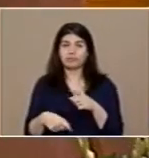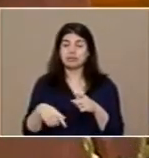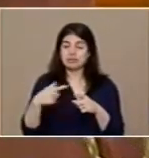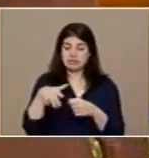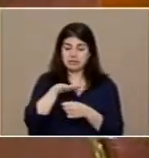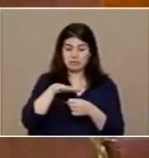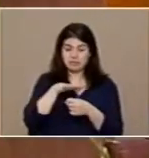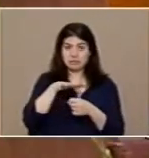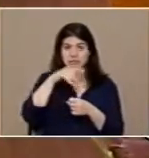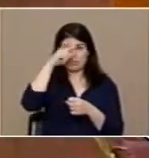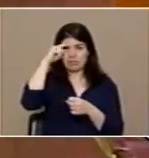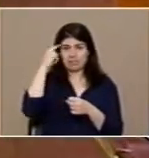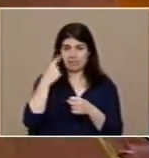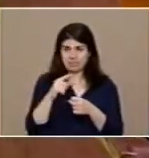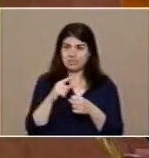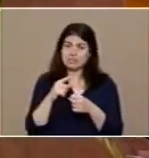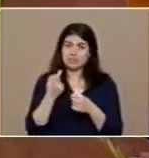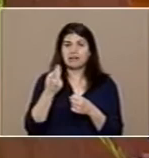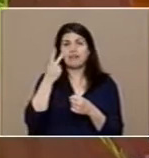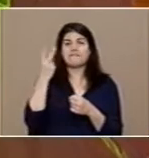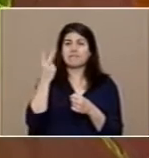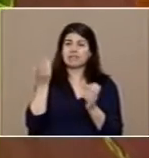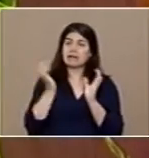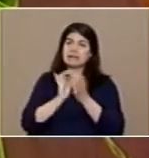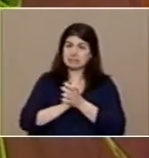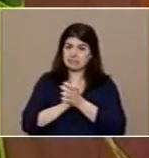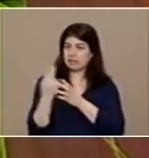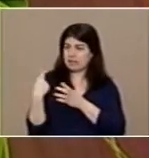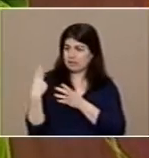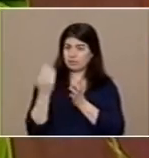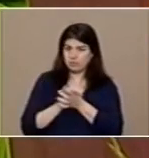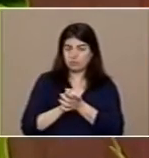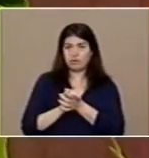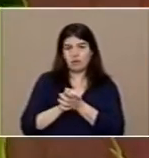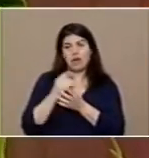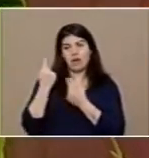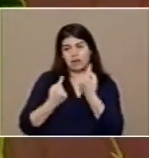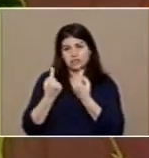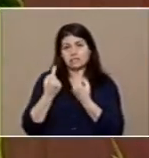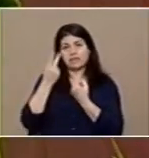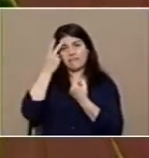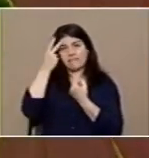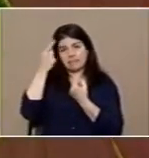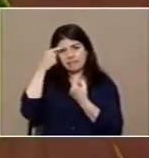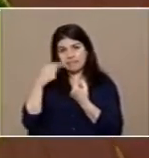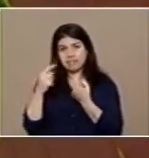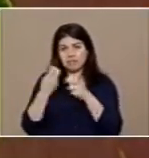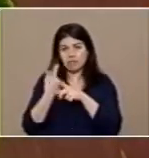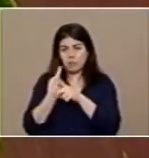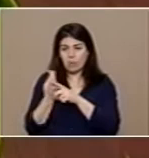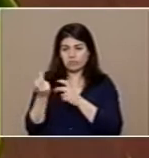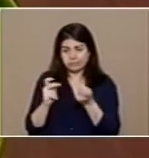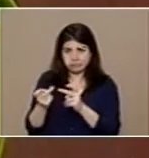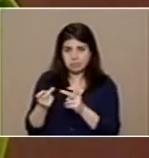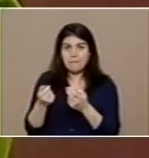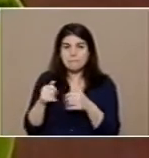difíceis na vida matrimonial nós devemos recordar a origem do Amor o projeto